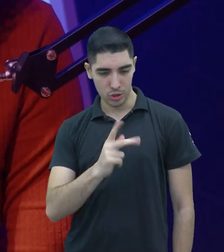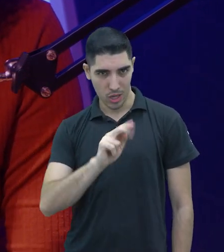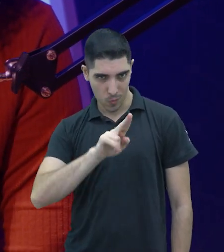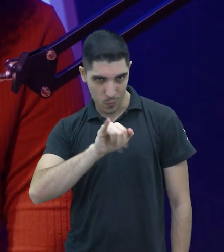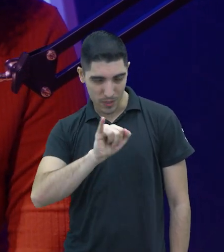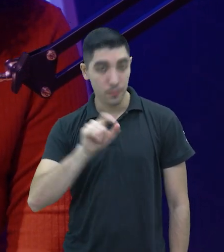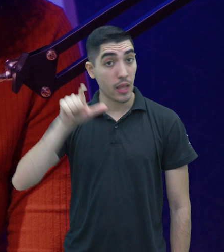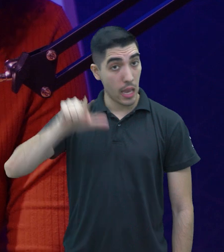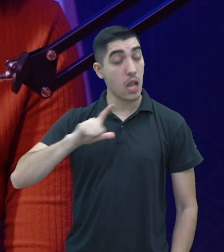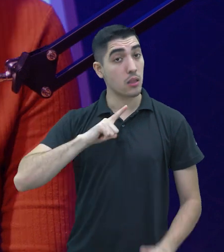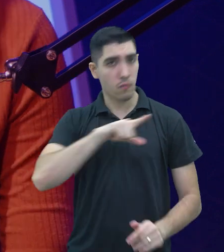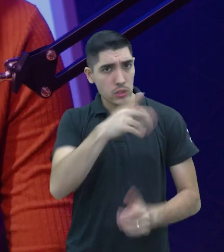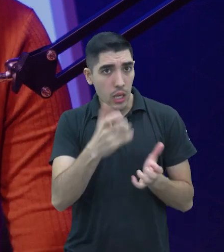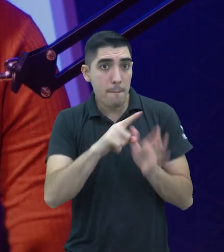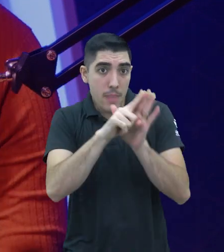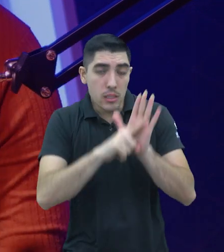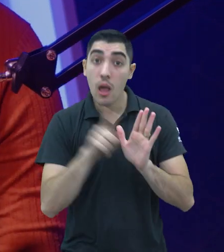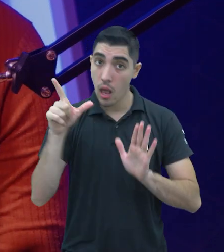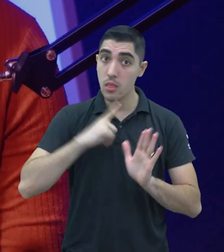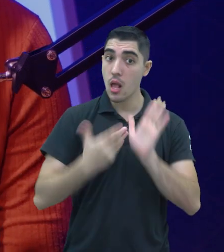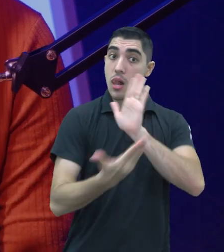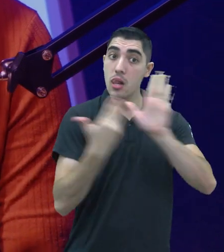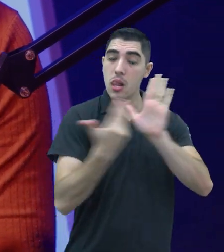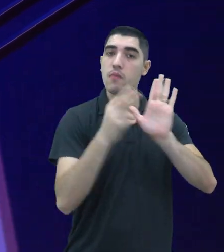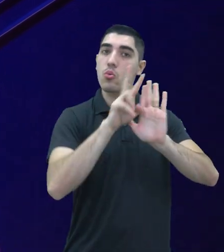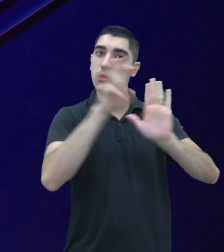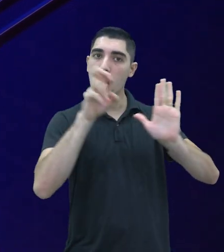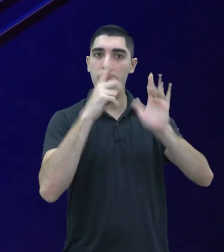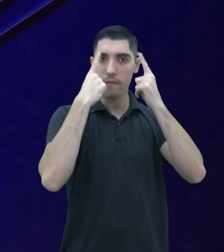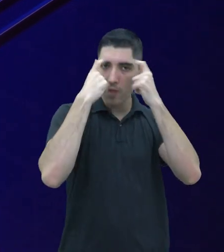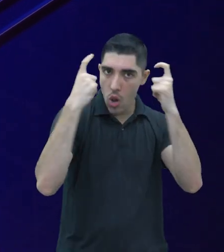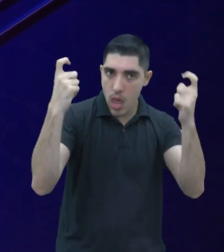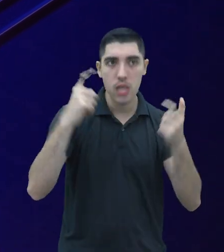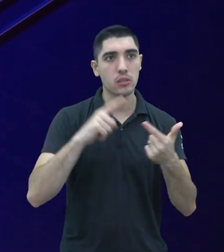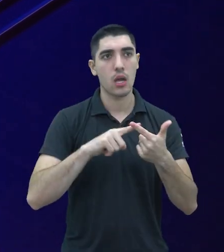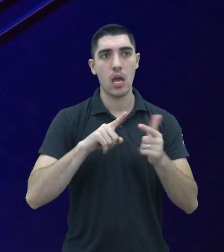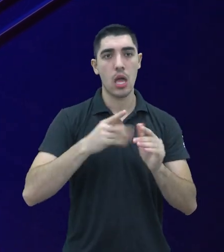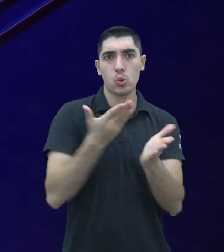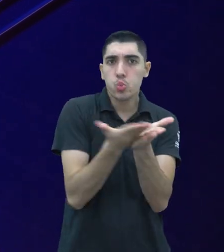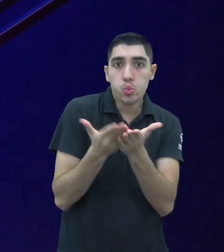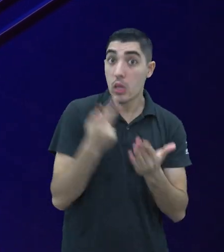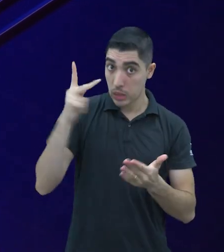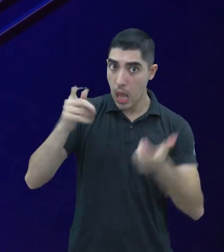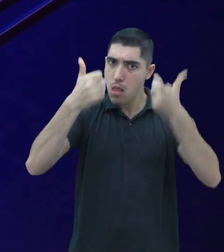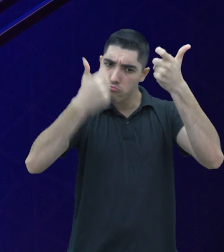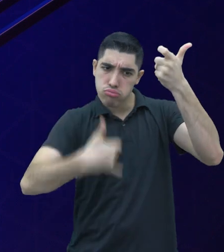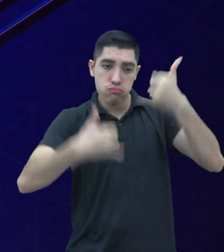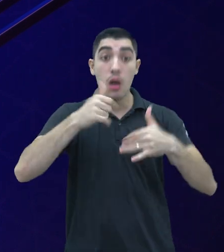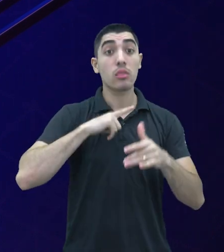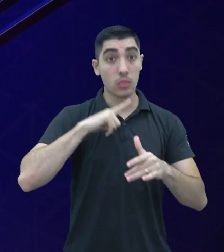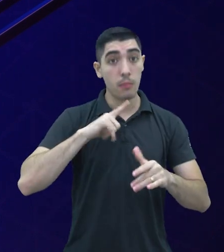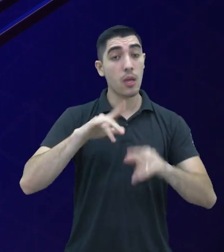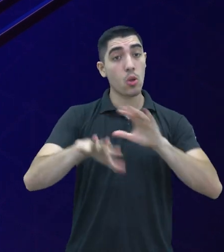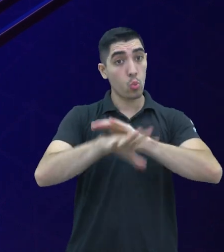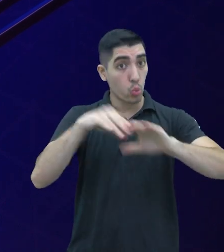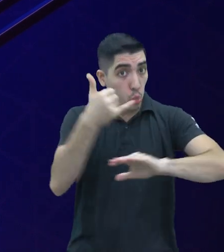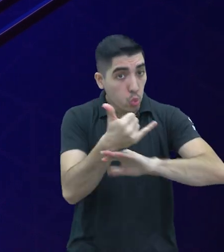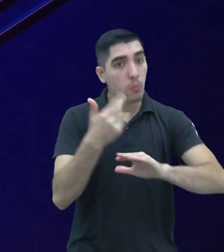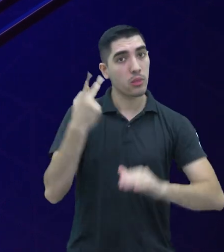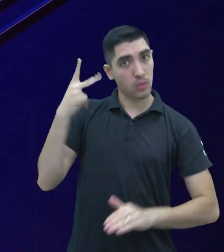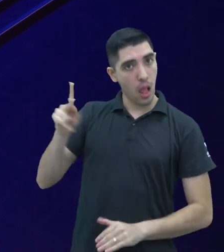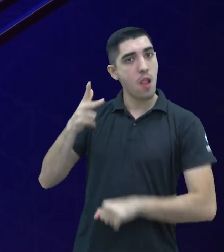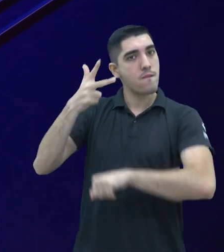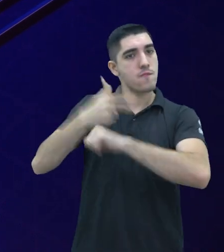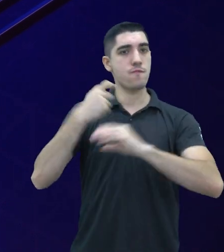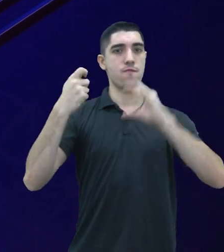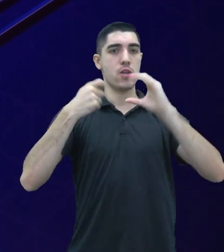né, pesquisar, ela tem livros sobre violência, estudos, tem muitos vídeos dela no YouTube também, para quem quiser